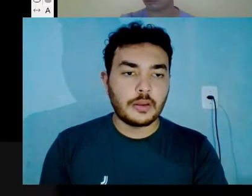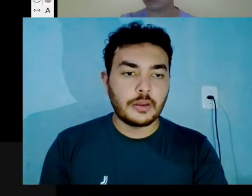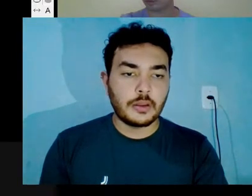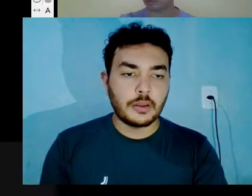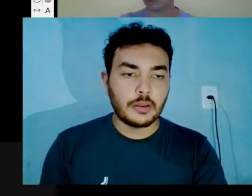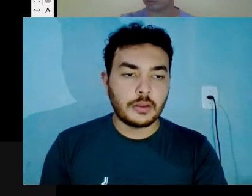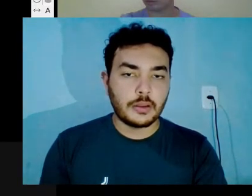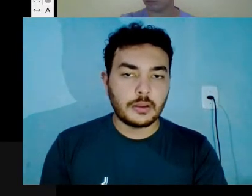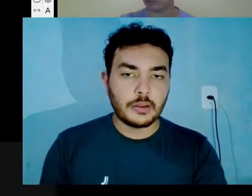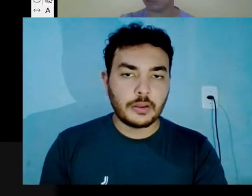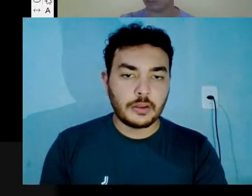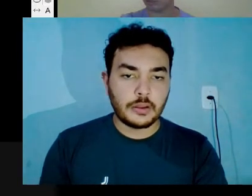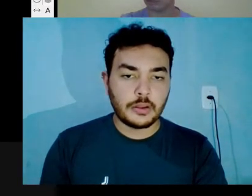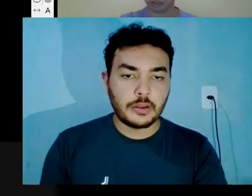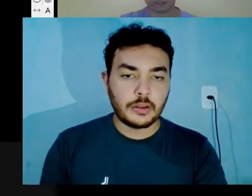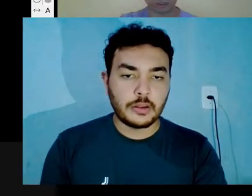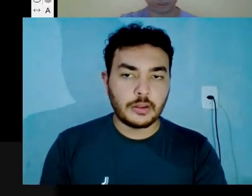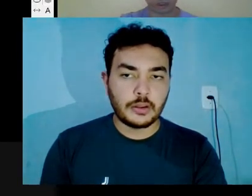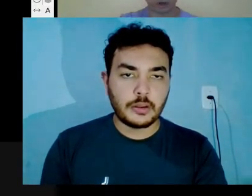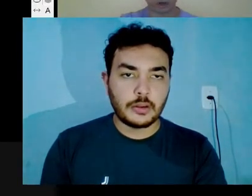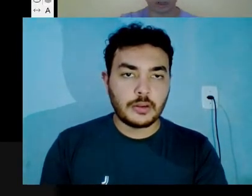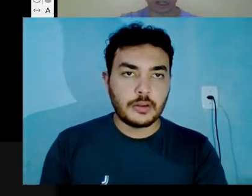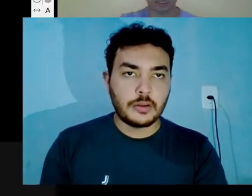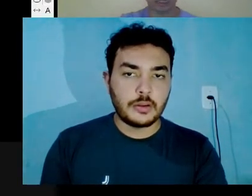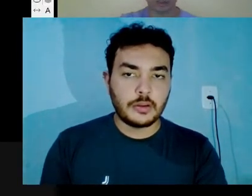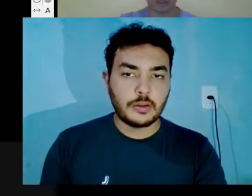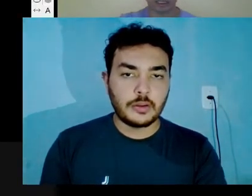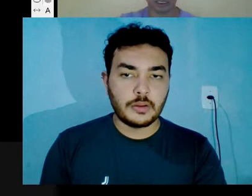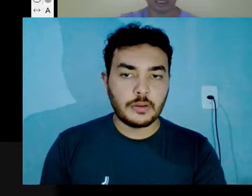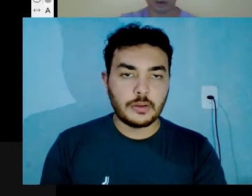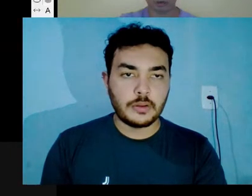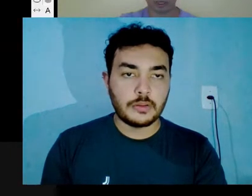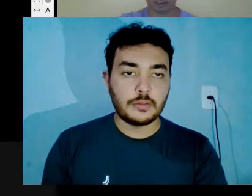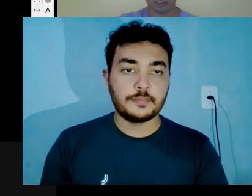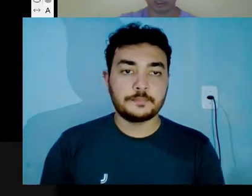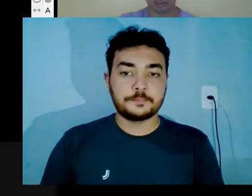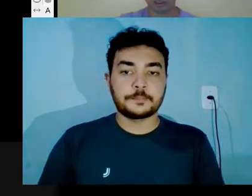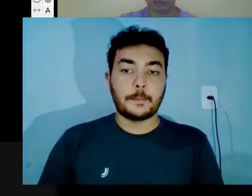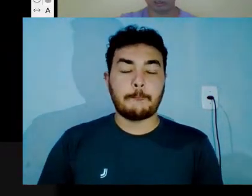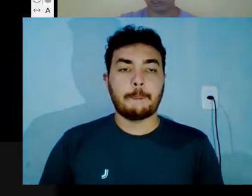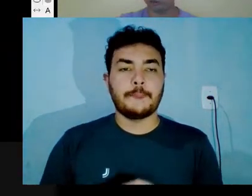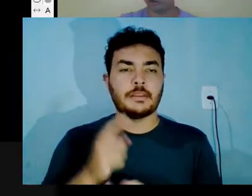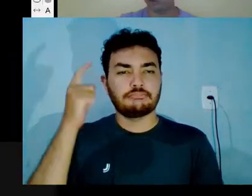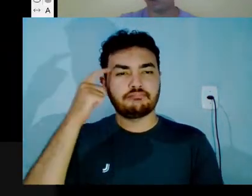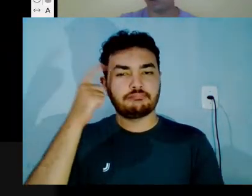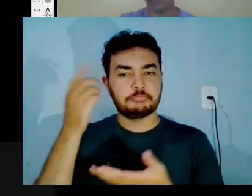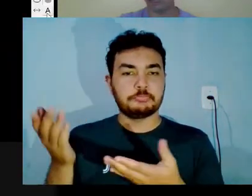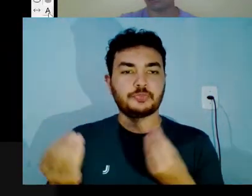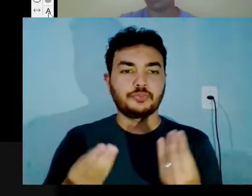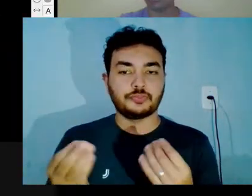Deixa eu pensar como que eu faço esses elétrons aqui para vocês. Ó, a questão é que, inicialmente, eu tenho